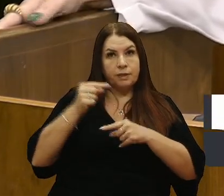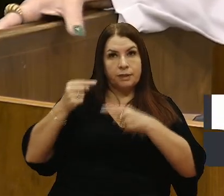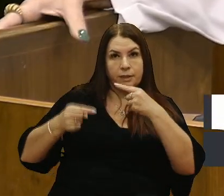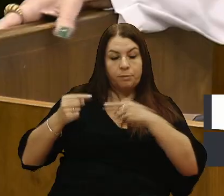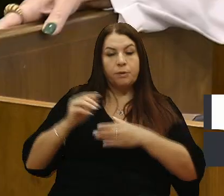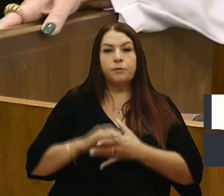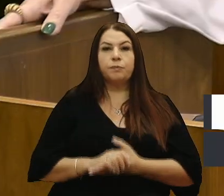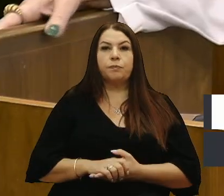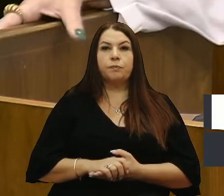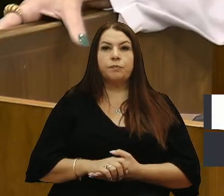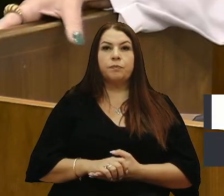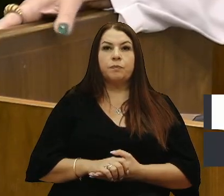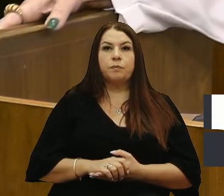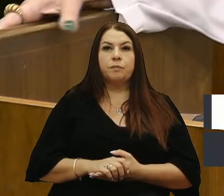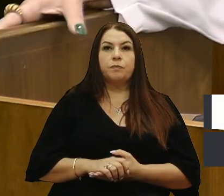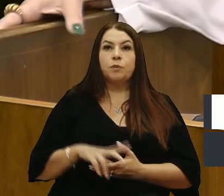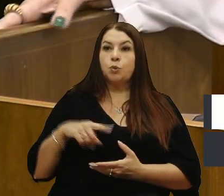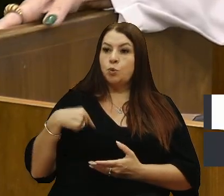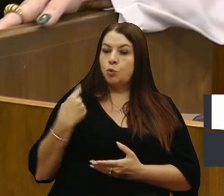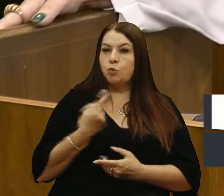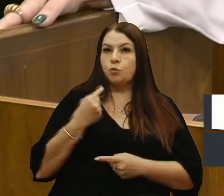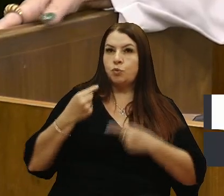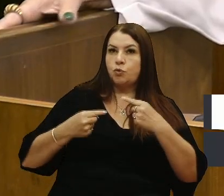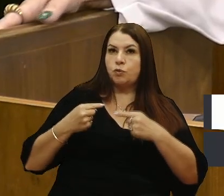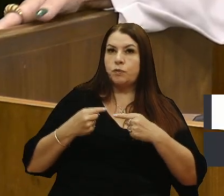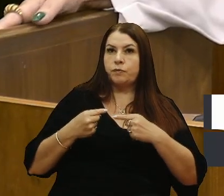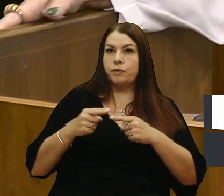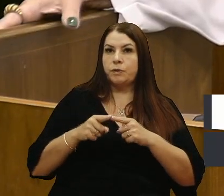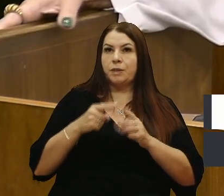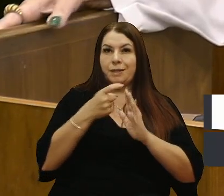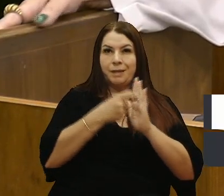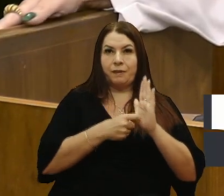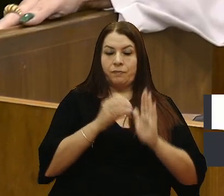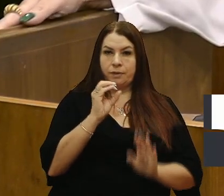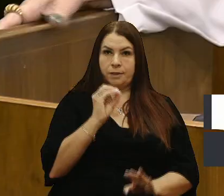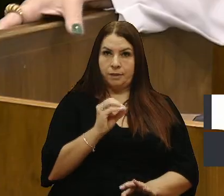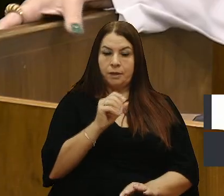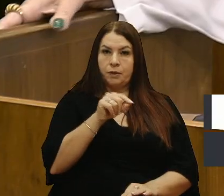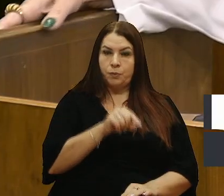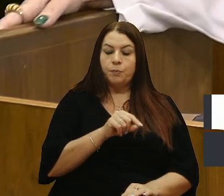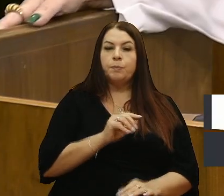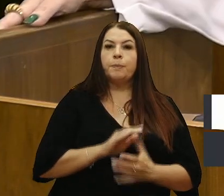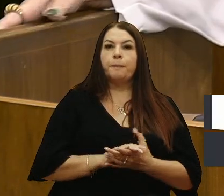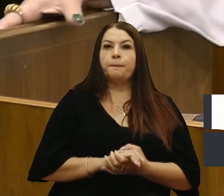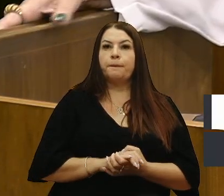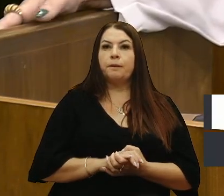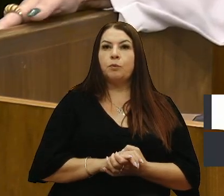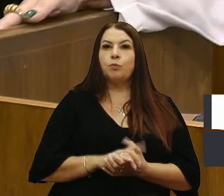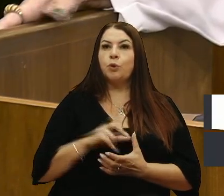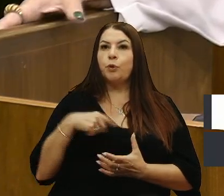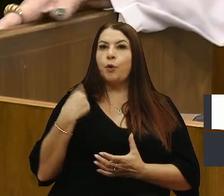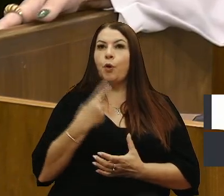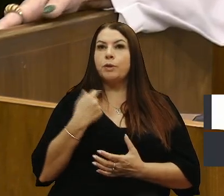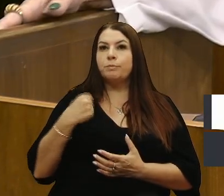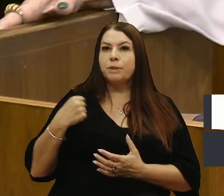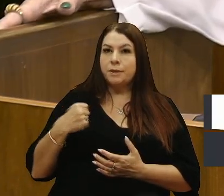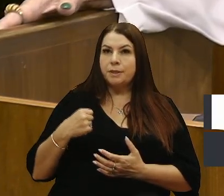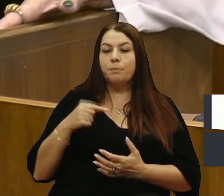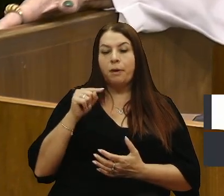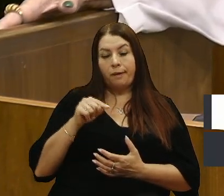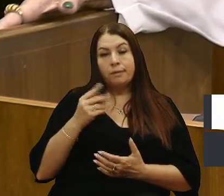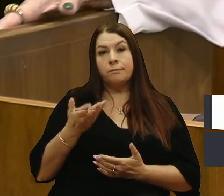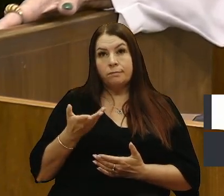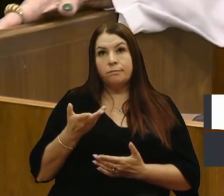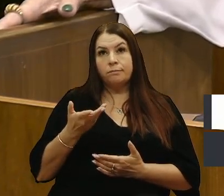debate. Quando a gente discute a tarifa zero, o que nós precisamos é